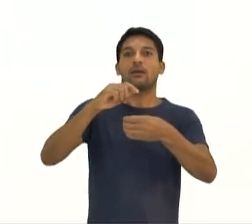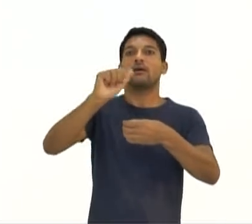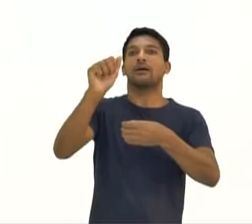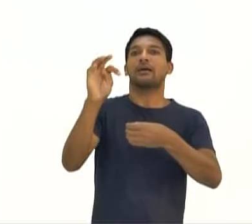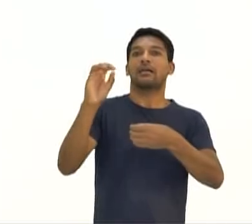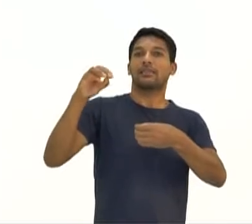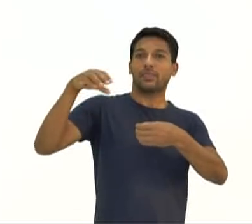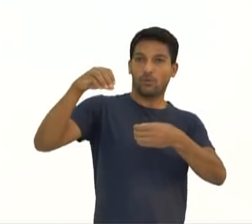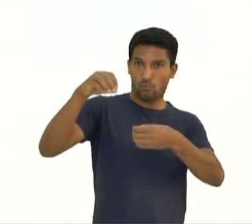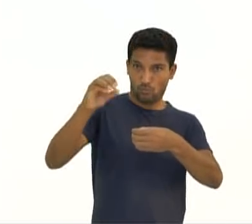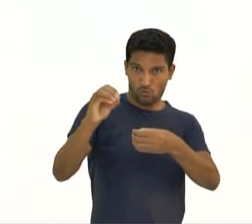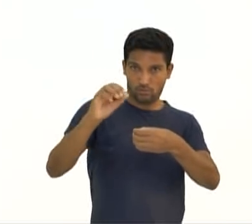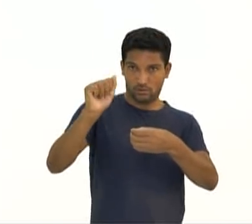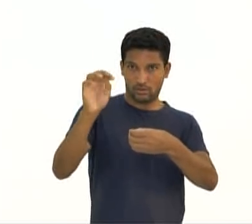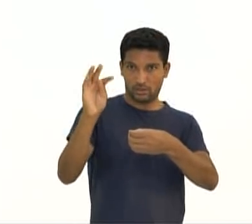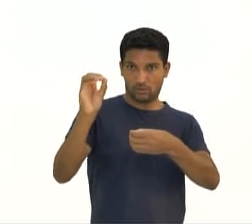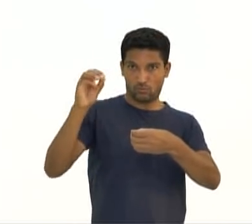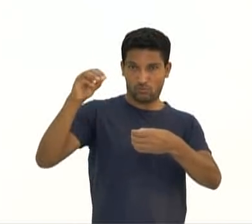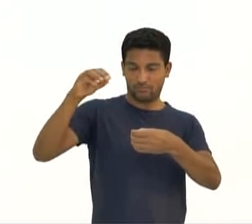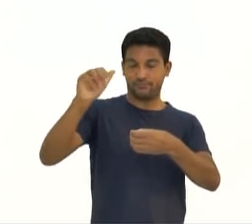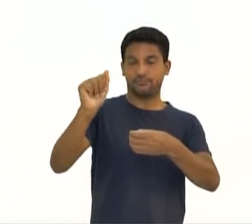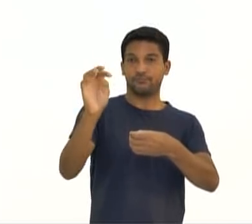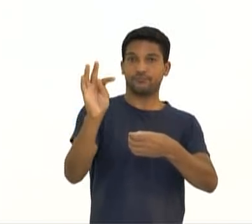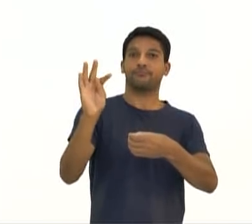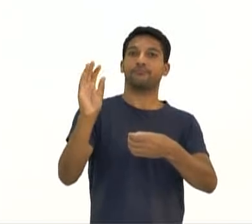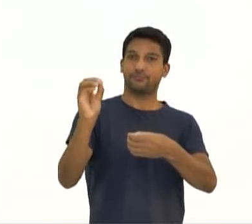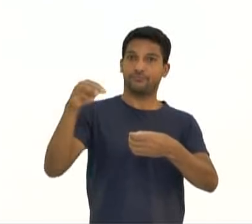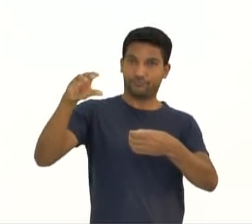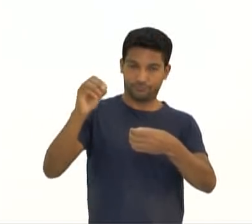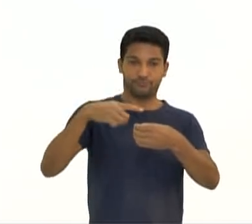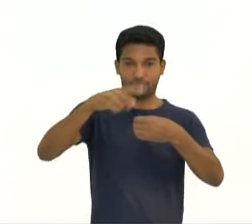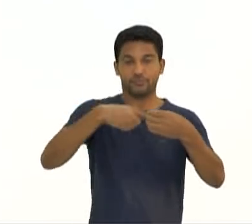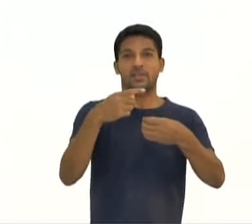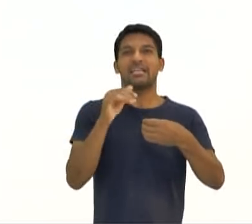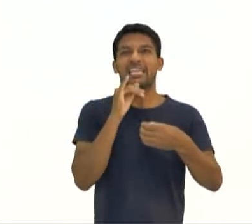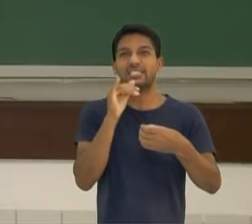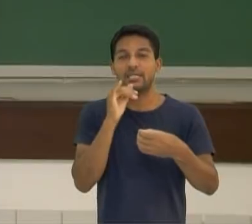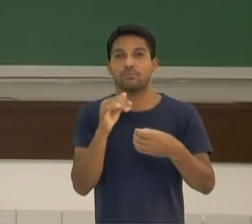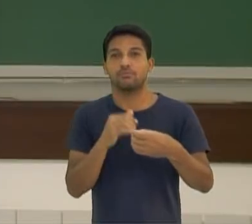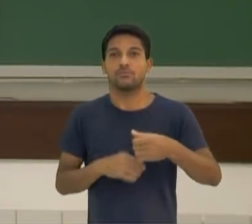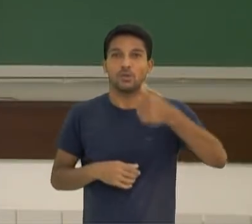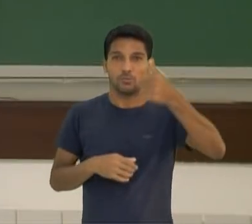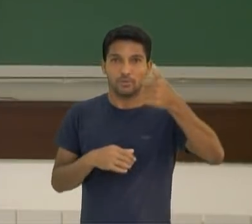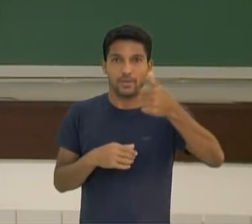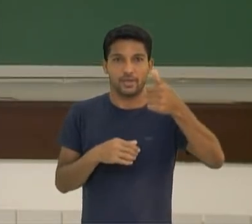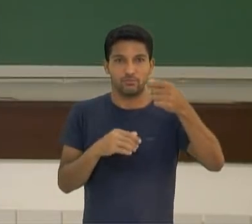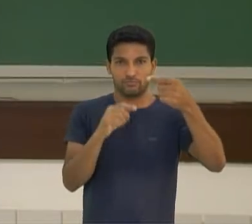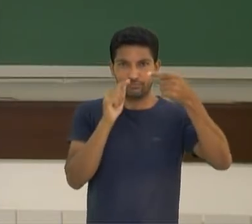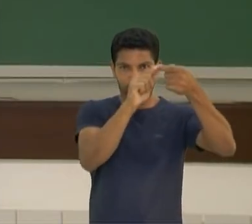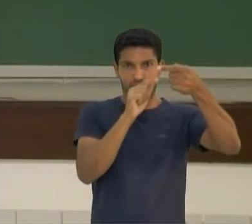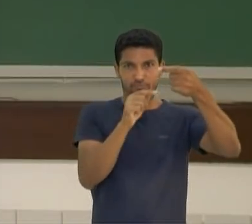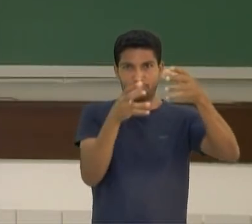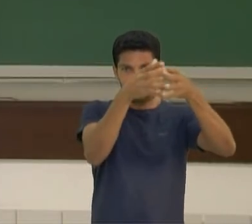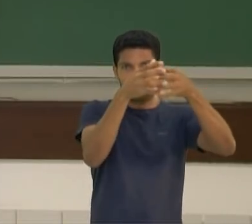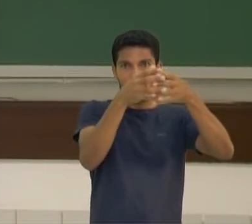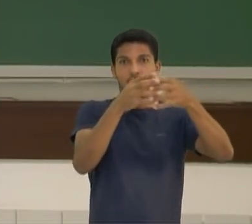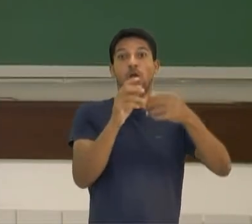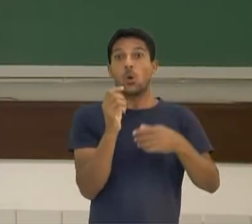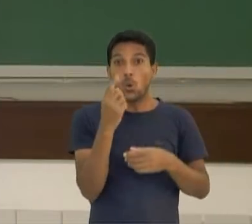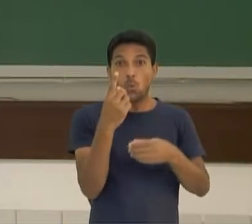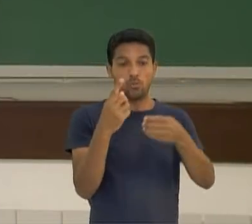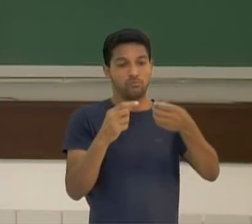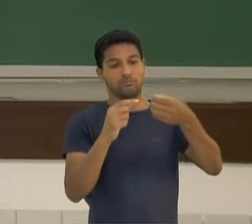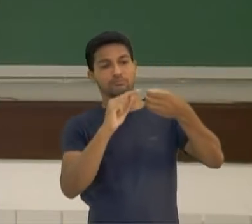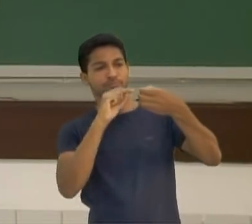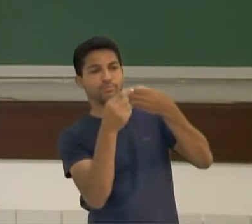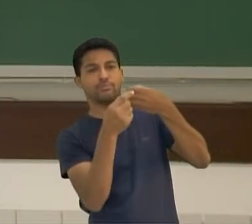químico. Ou seja, aquele elemento químico que está no primeiro período possui uma camada eletrônica. O elemento